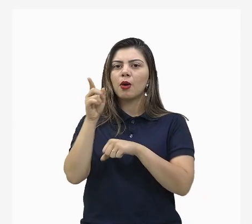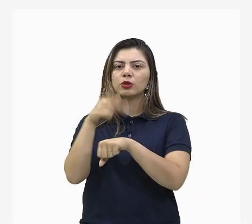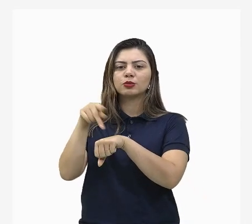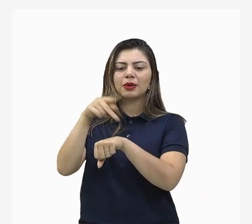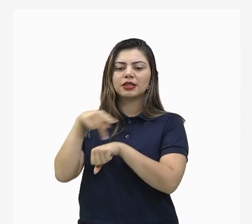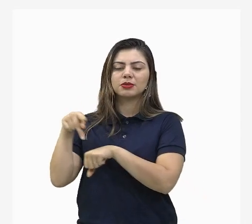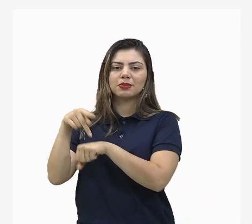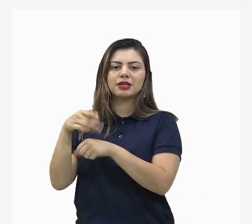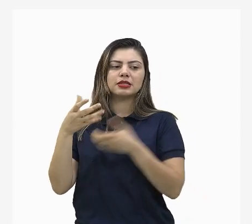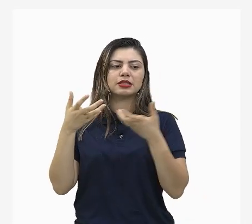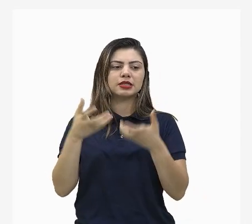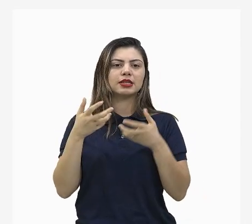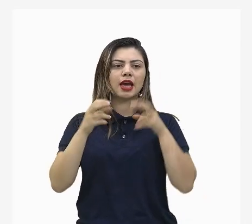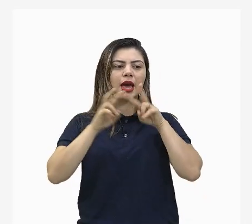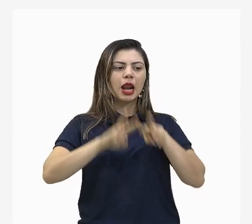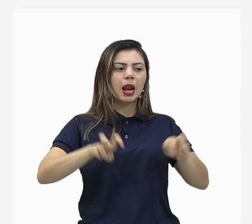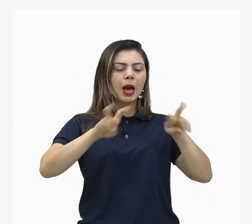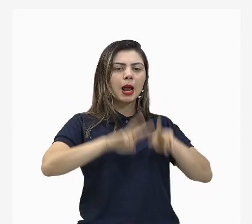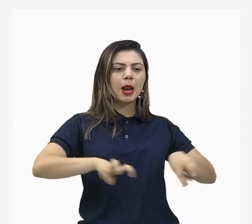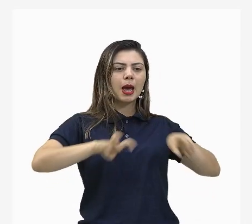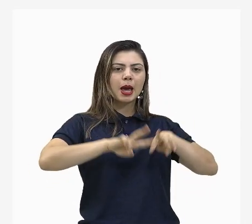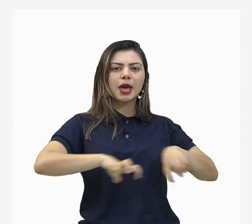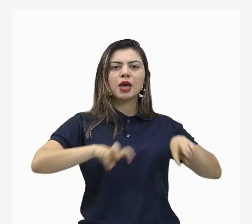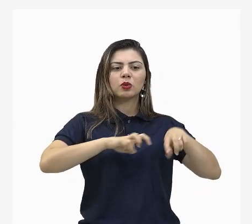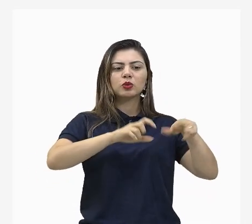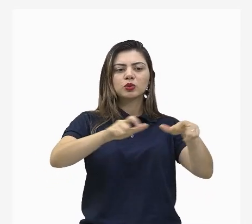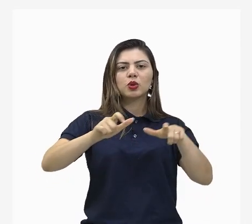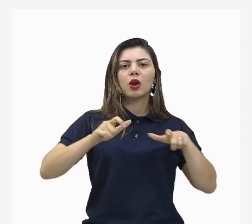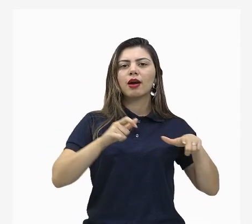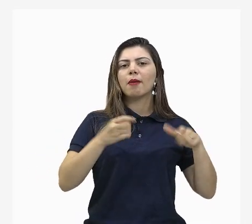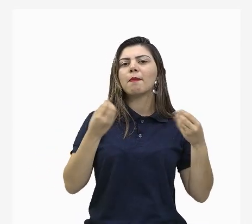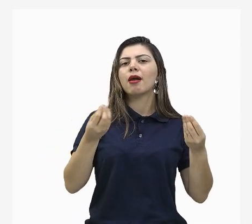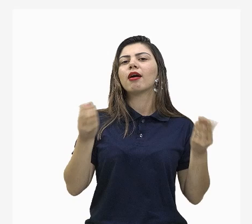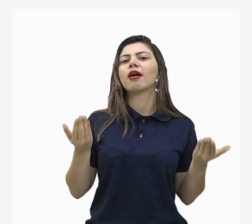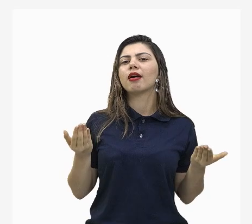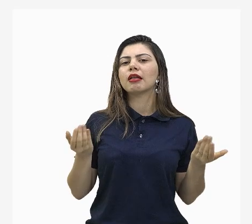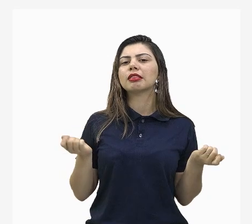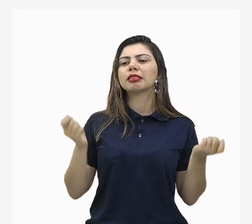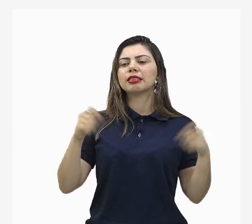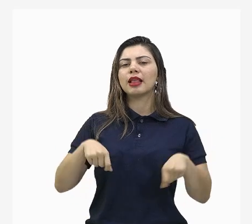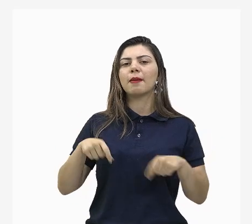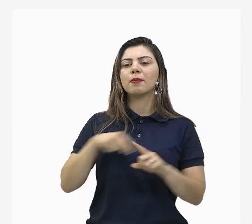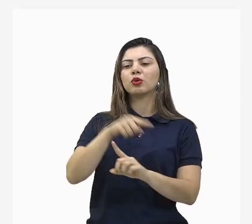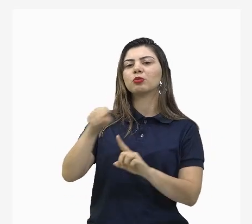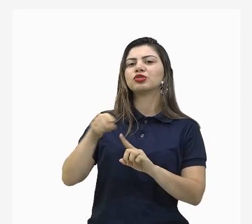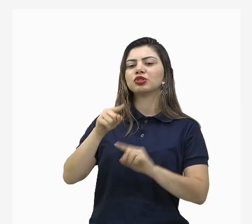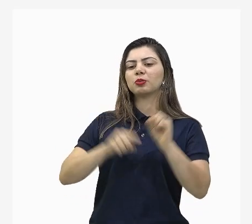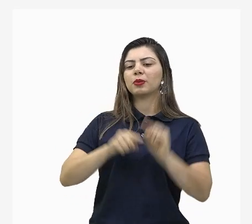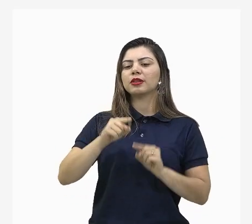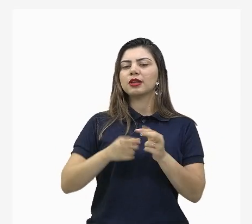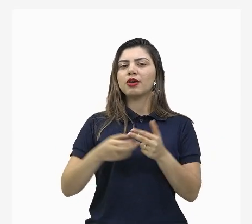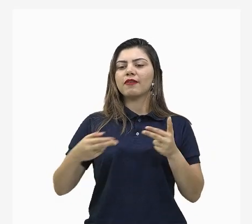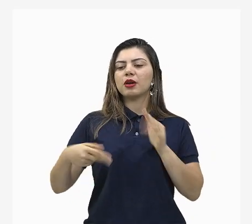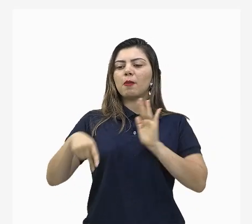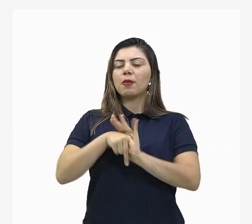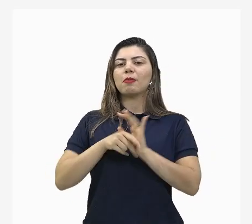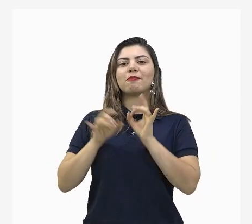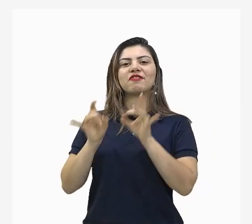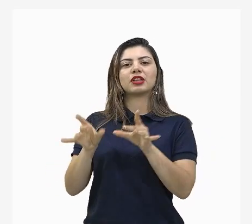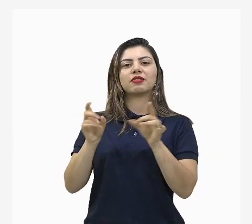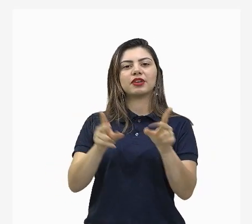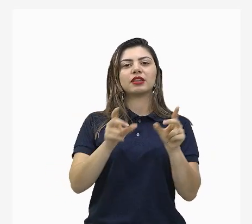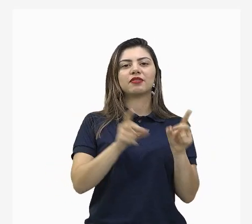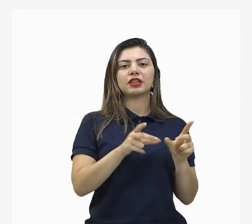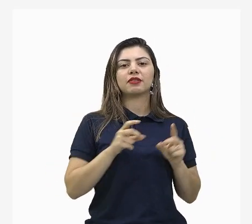novos mercados. Esta corrida para quê? Para que eu possa também vender os meus produtos. Então, eu preciso também o quê? De